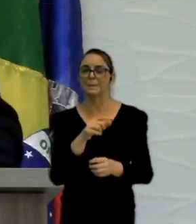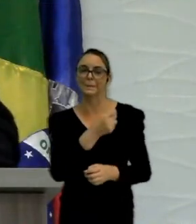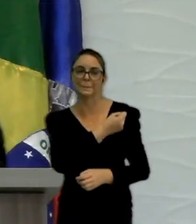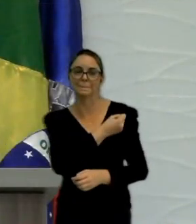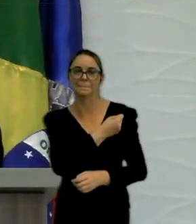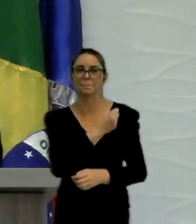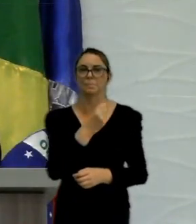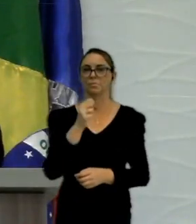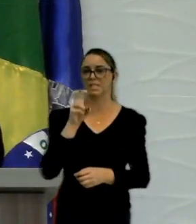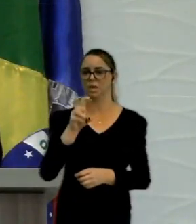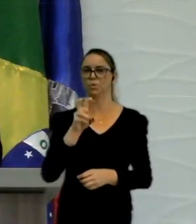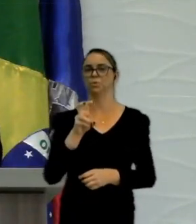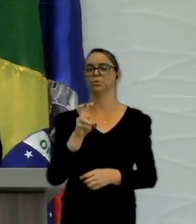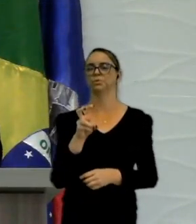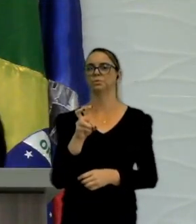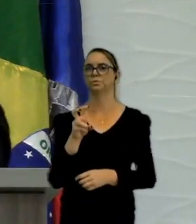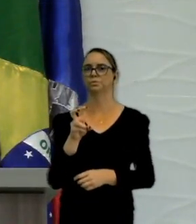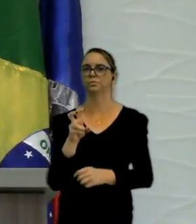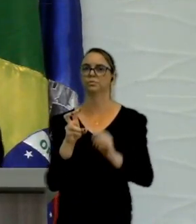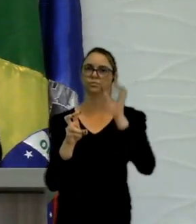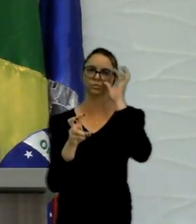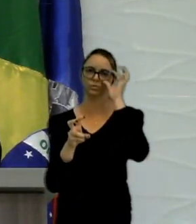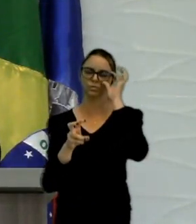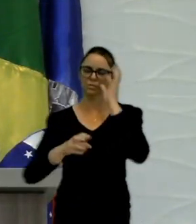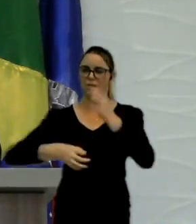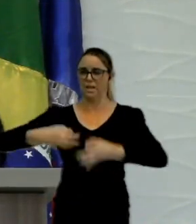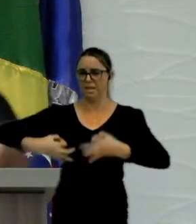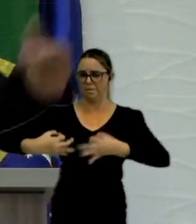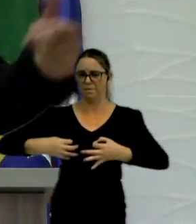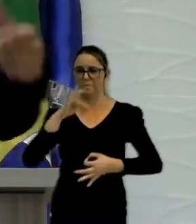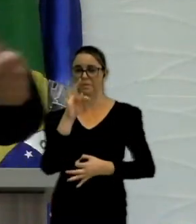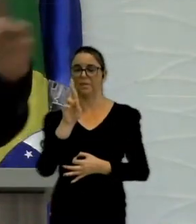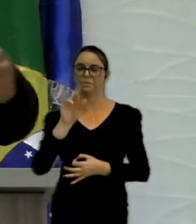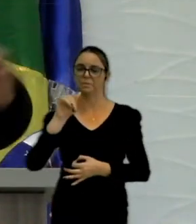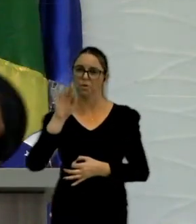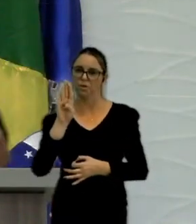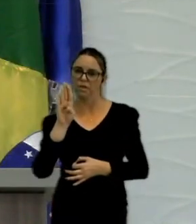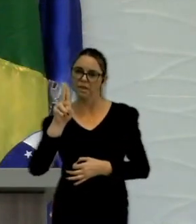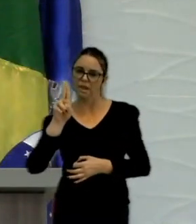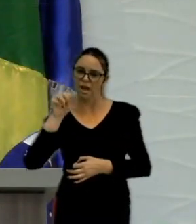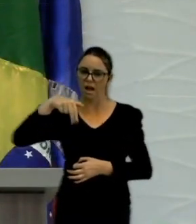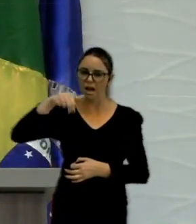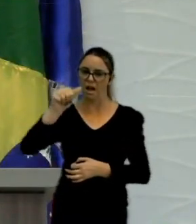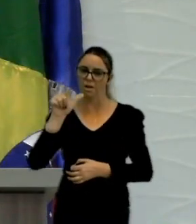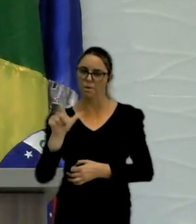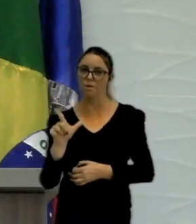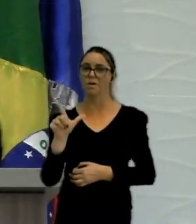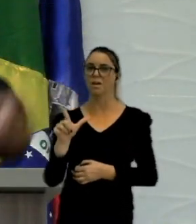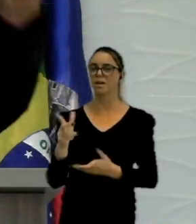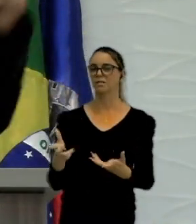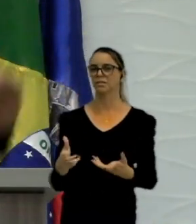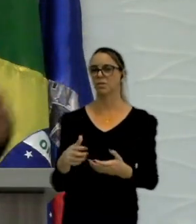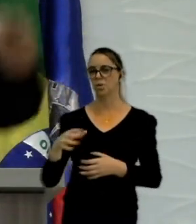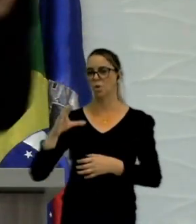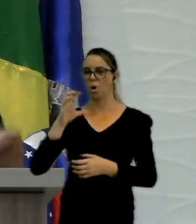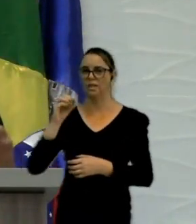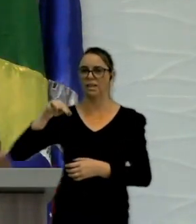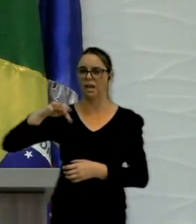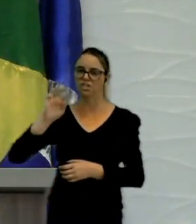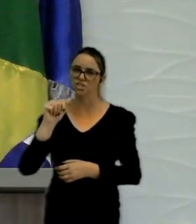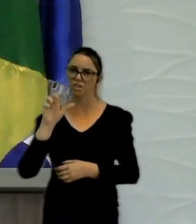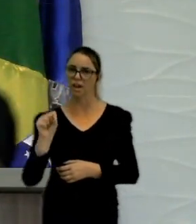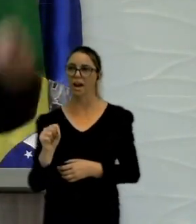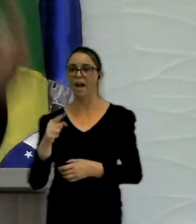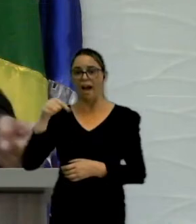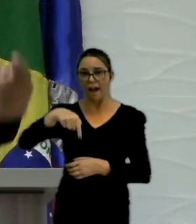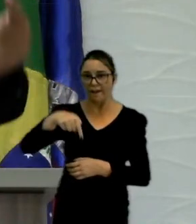5 pontos. Pelo Tribunal de Contas do Estado. Não é vereador que está dizendo aqui não, inventando conversa não. Que aqui tem mania de inventar